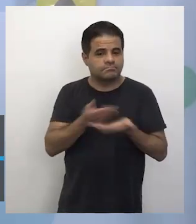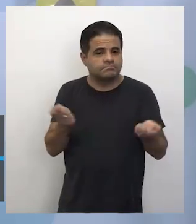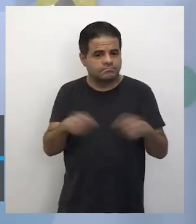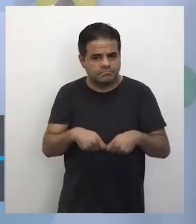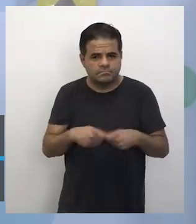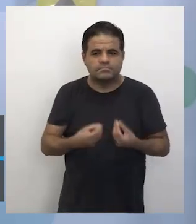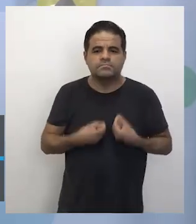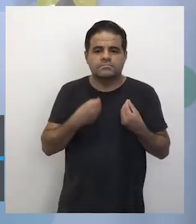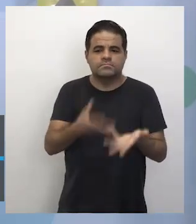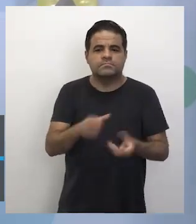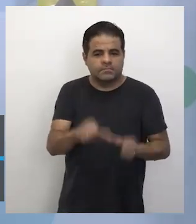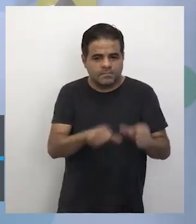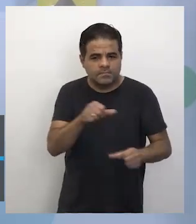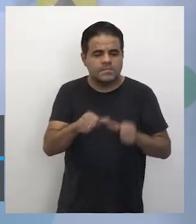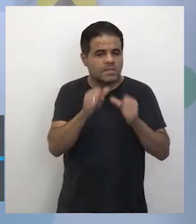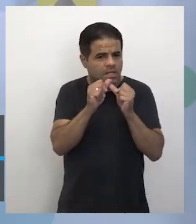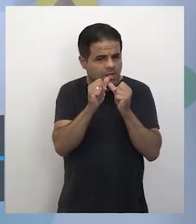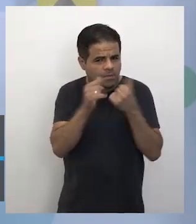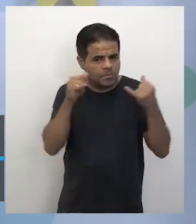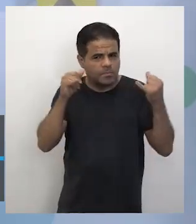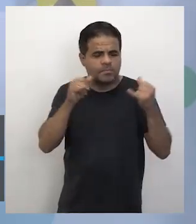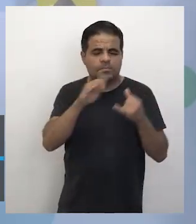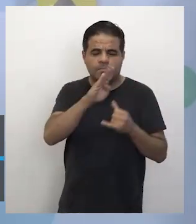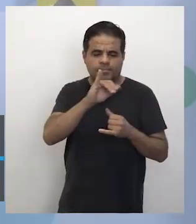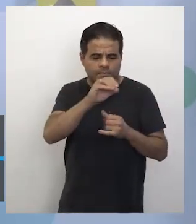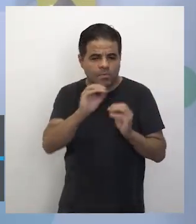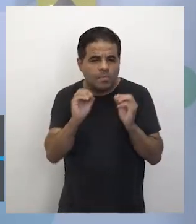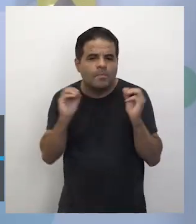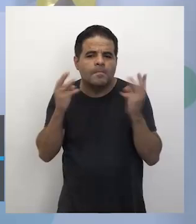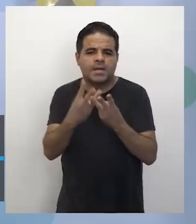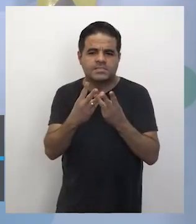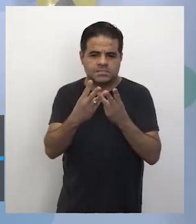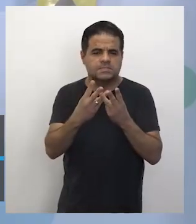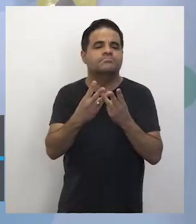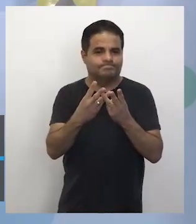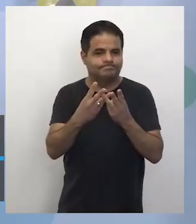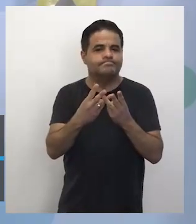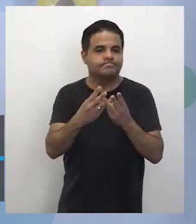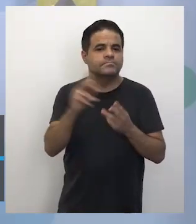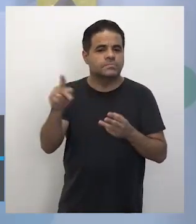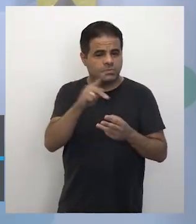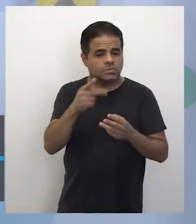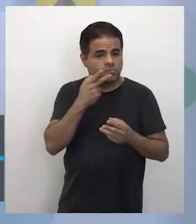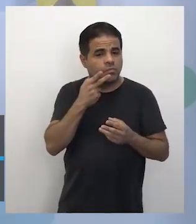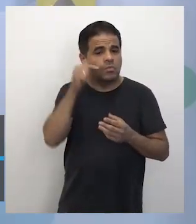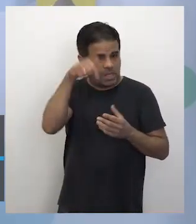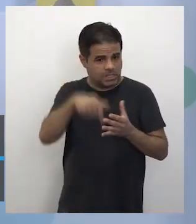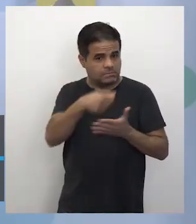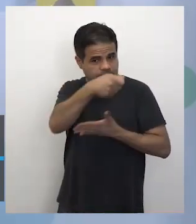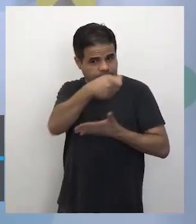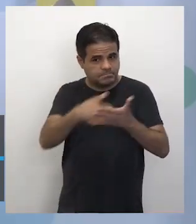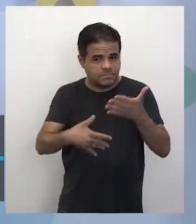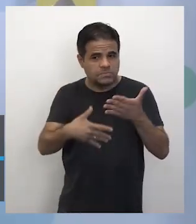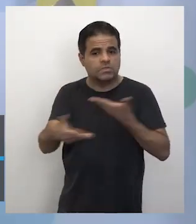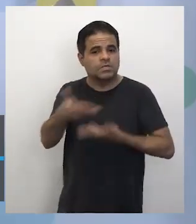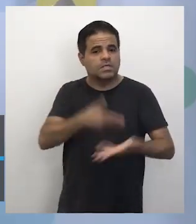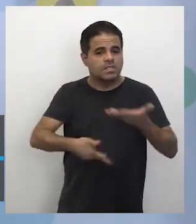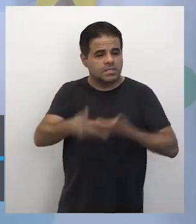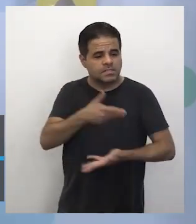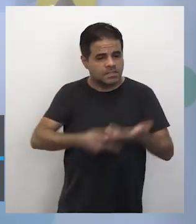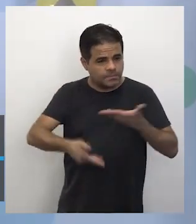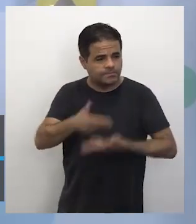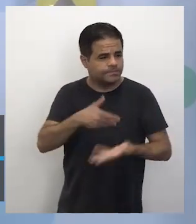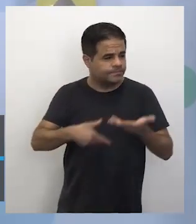as fontes renováveis de energia, como eólica e biomassa. O professor Eliseu aqui falou pra gente aqui com relação